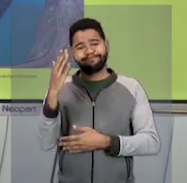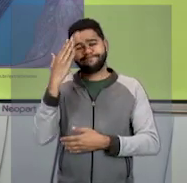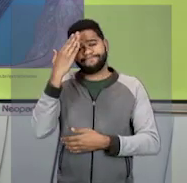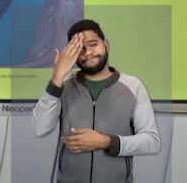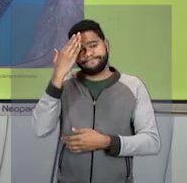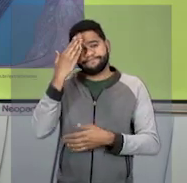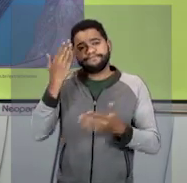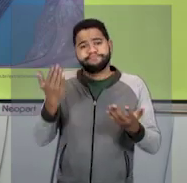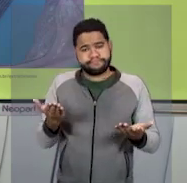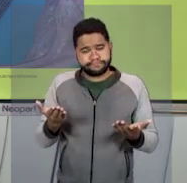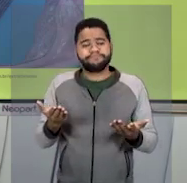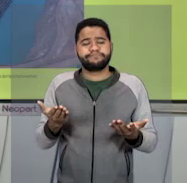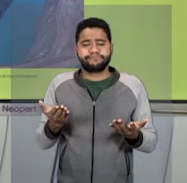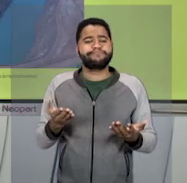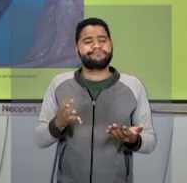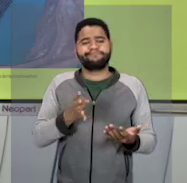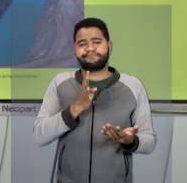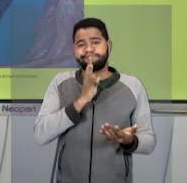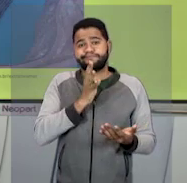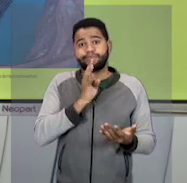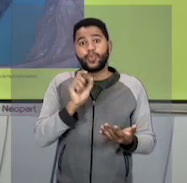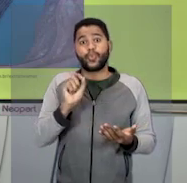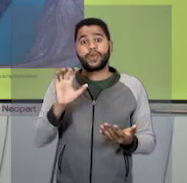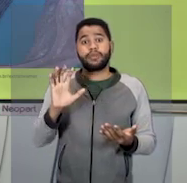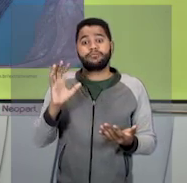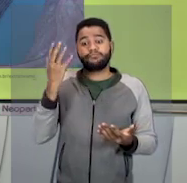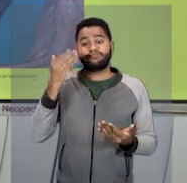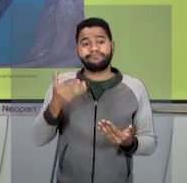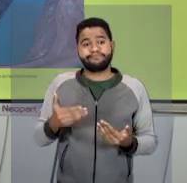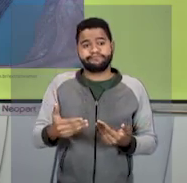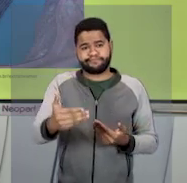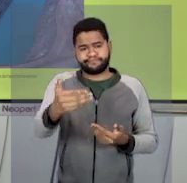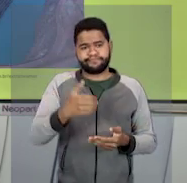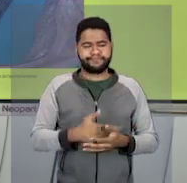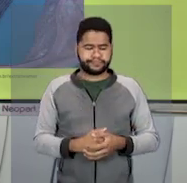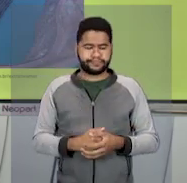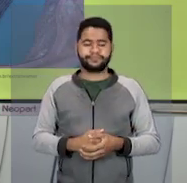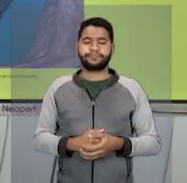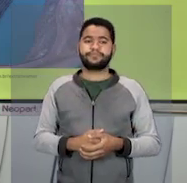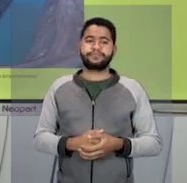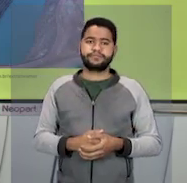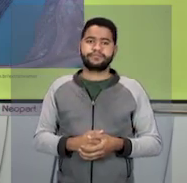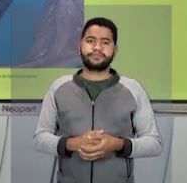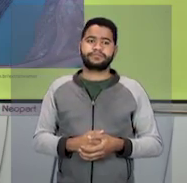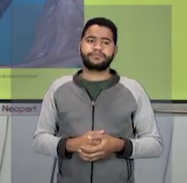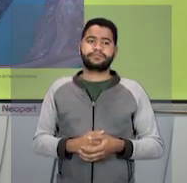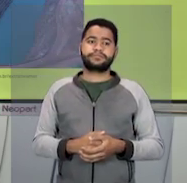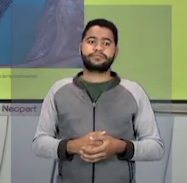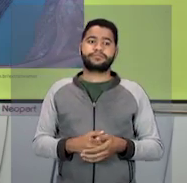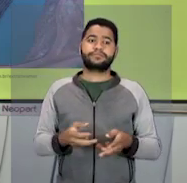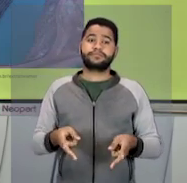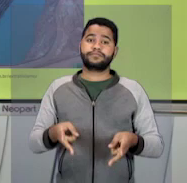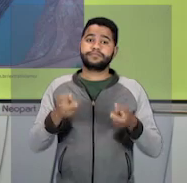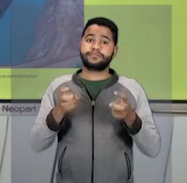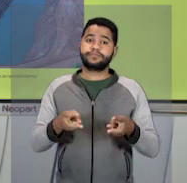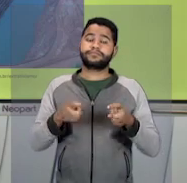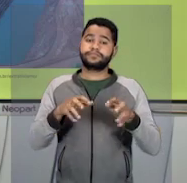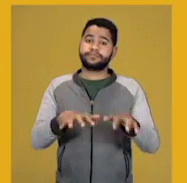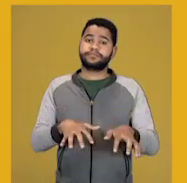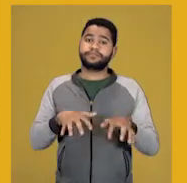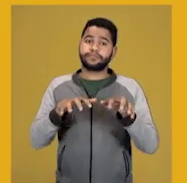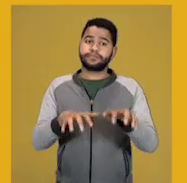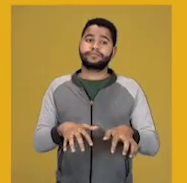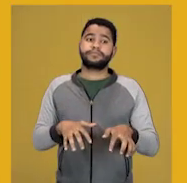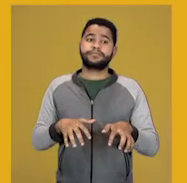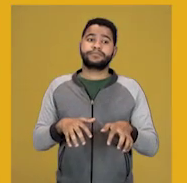sabe, muitas, né, conhece o que isso pode causar e trazer, né? Olha só. O extrativismo mineral é a atividade